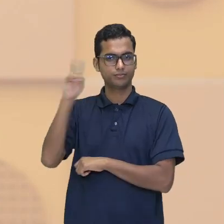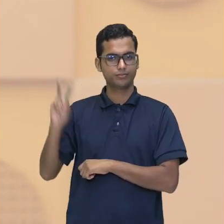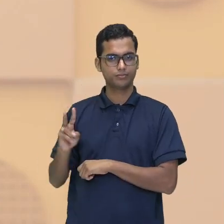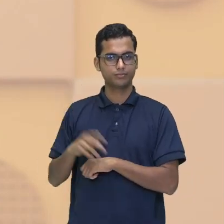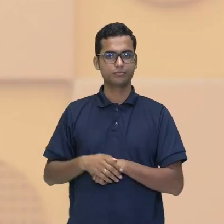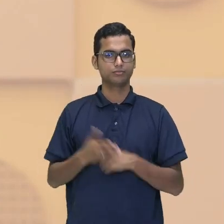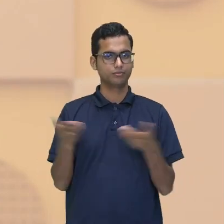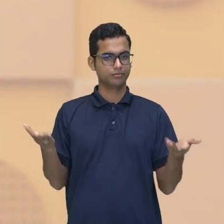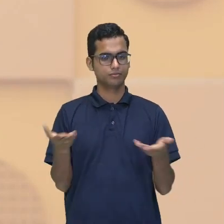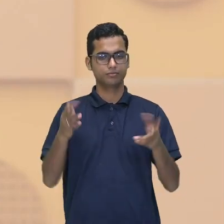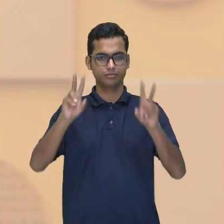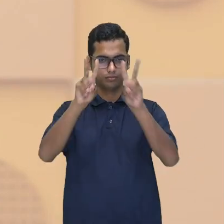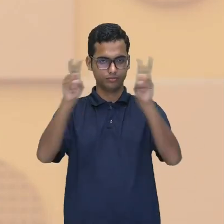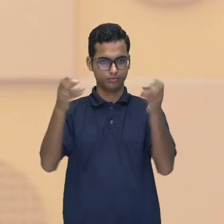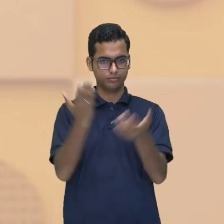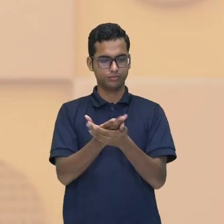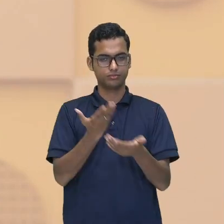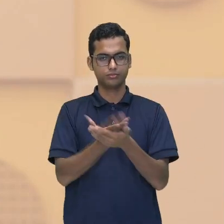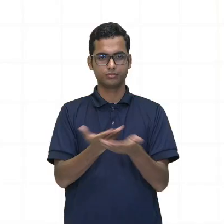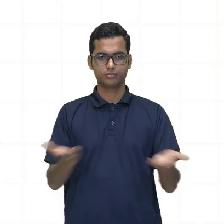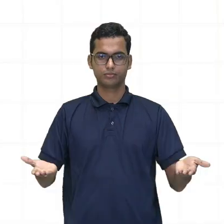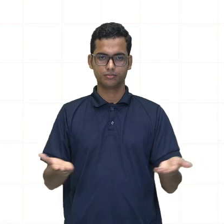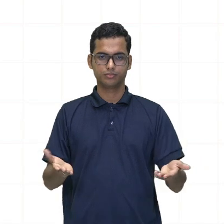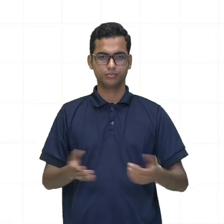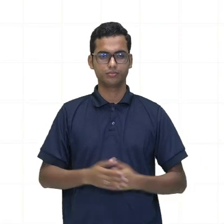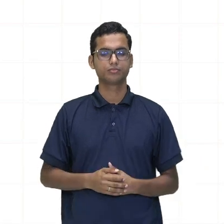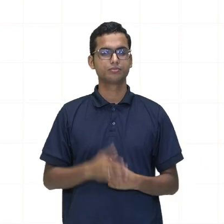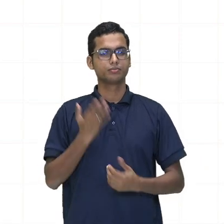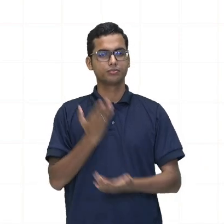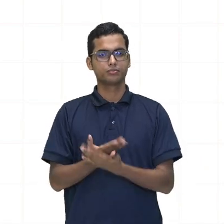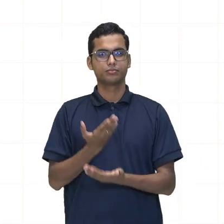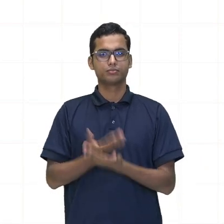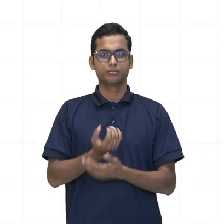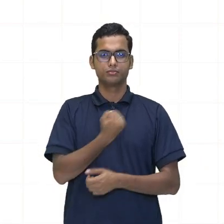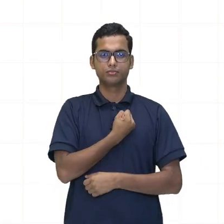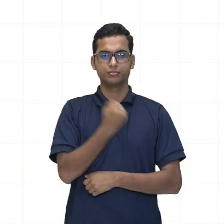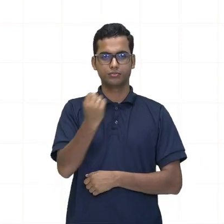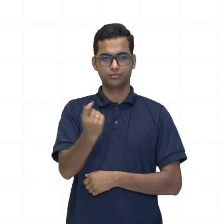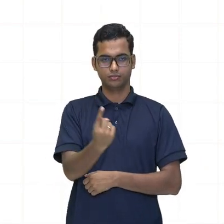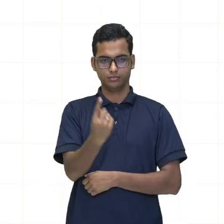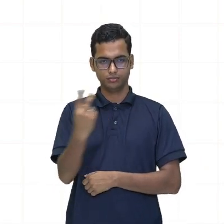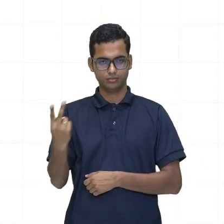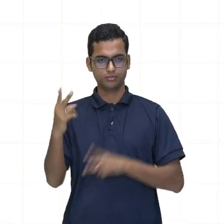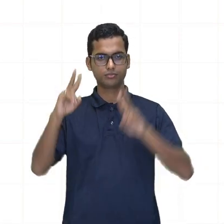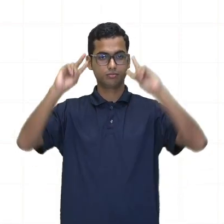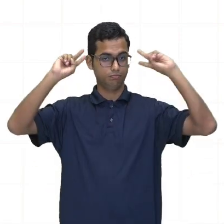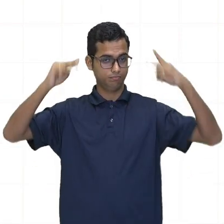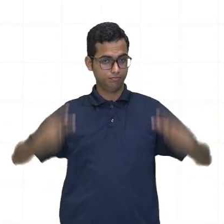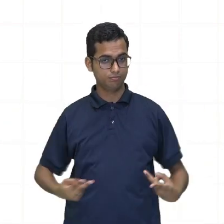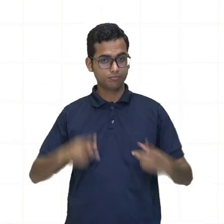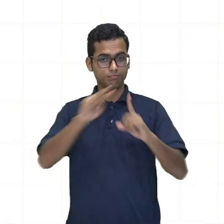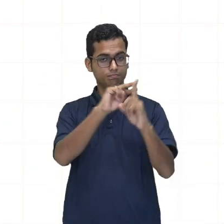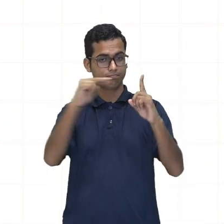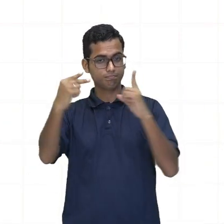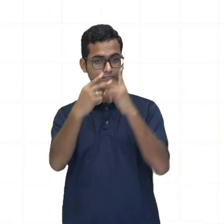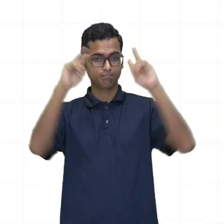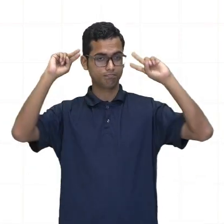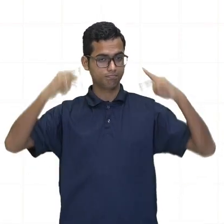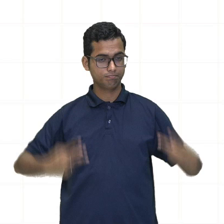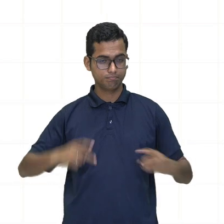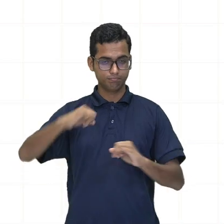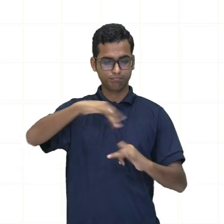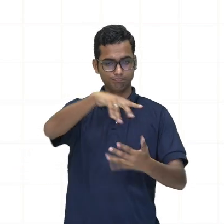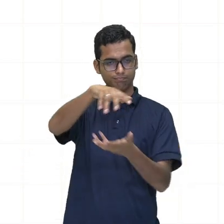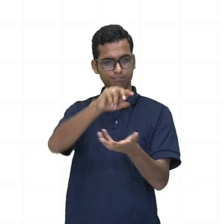olhem comigo o objeto de conhecimento desta aula. Aula 12, objeto de conhecimento, Humanismo,